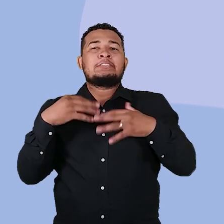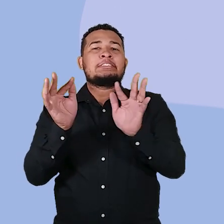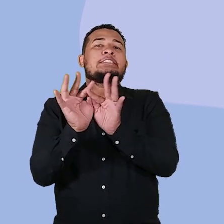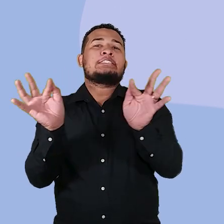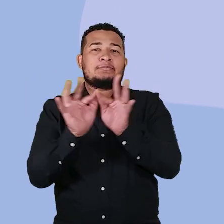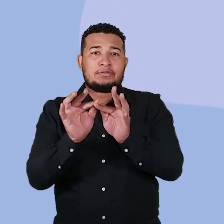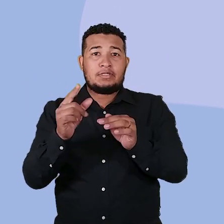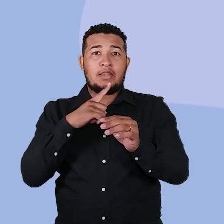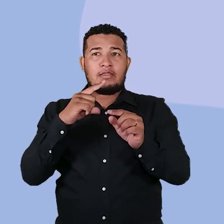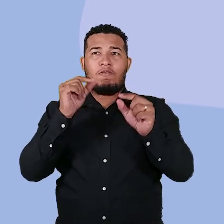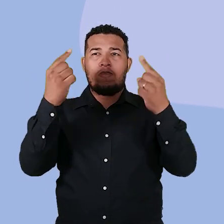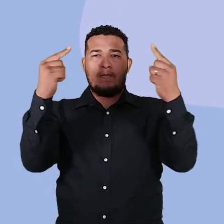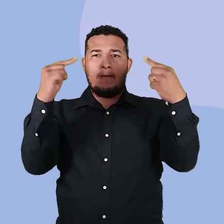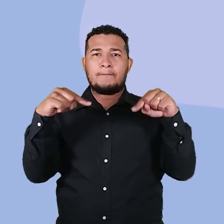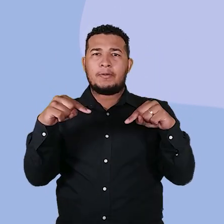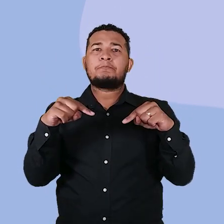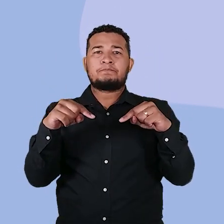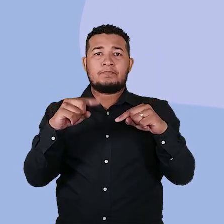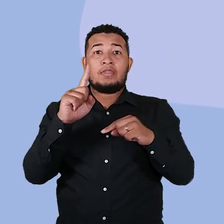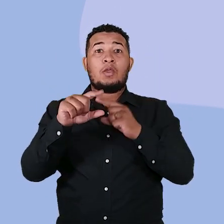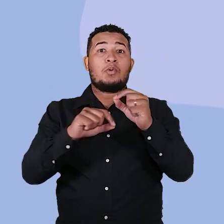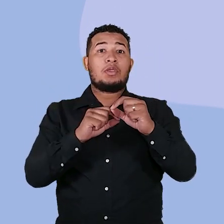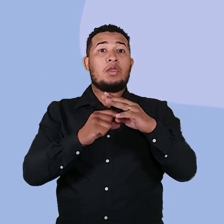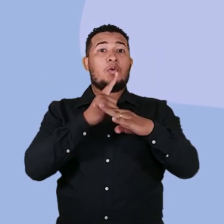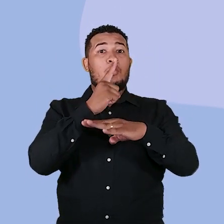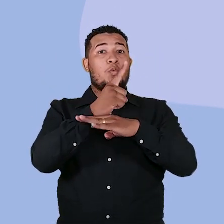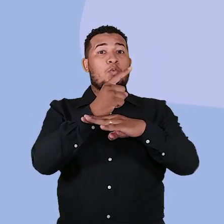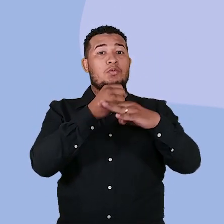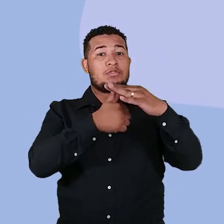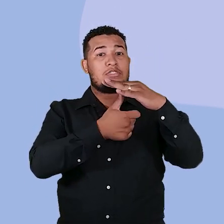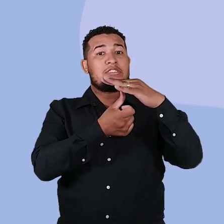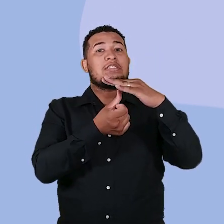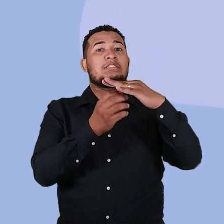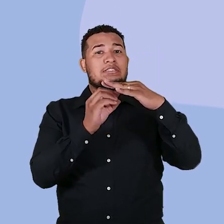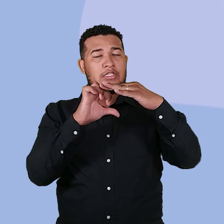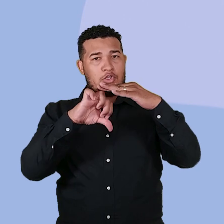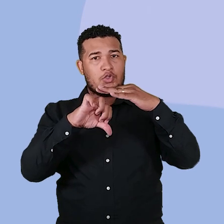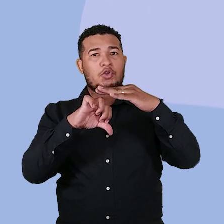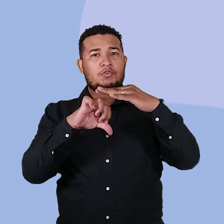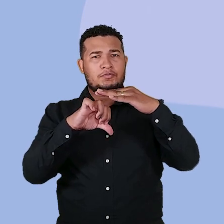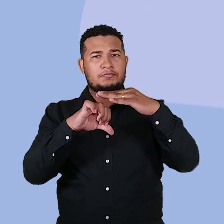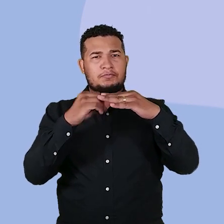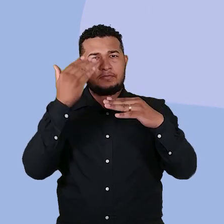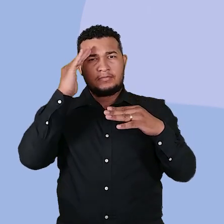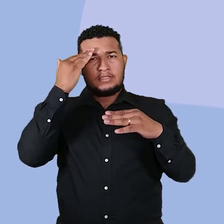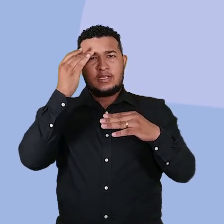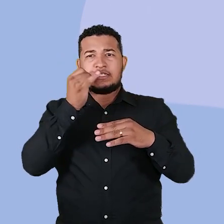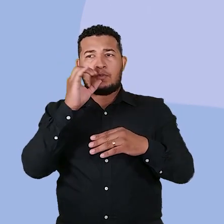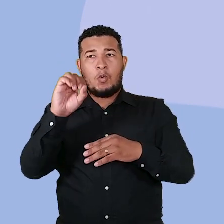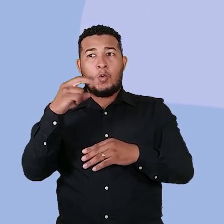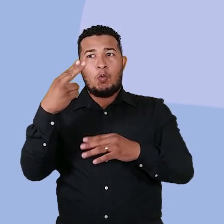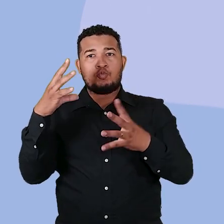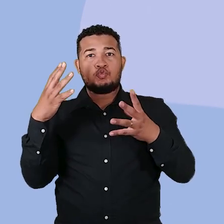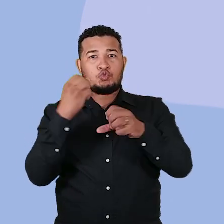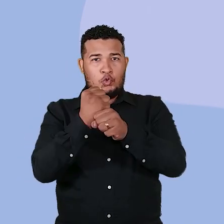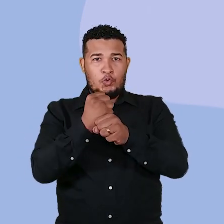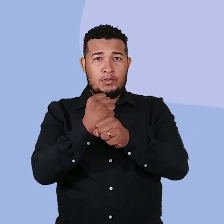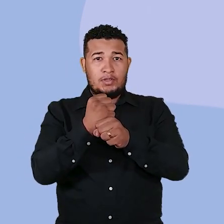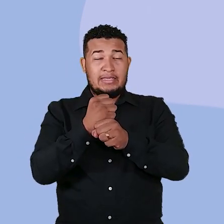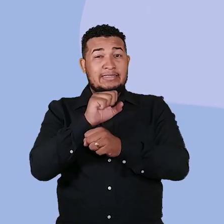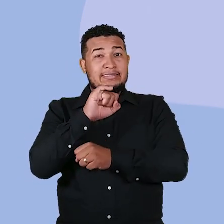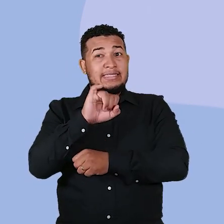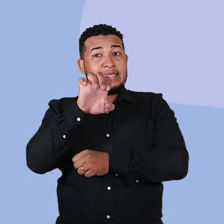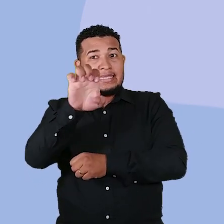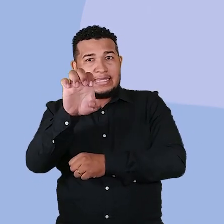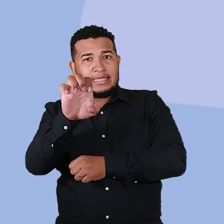então eu tenho essa multiplicação que vai ser um para 169 você entendeu aí